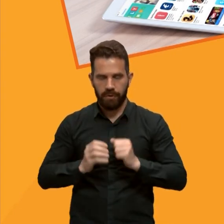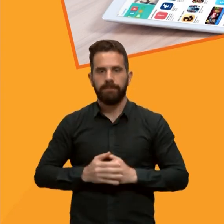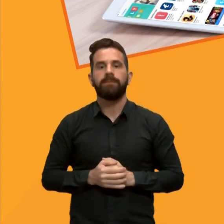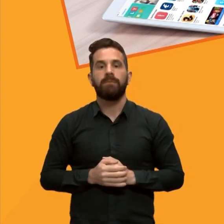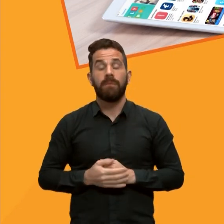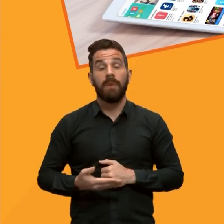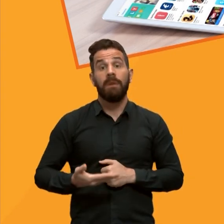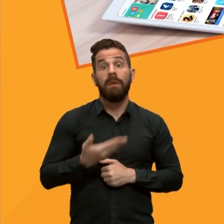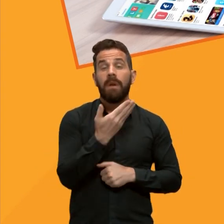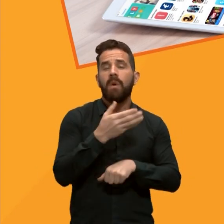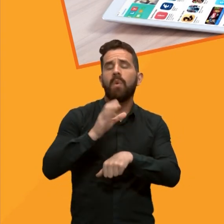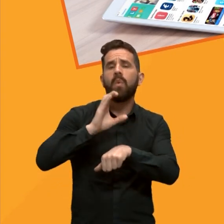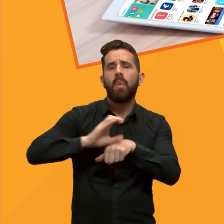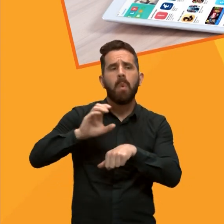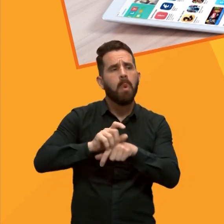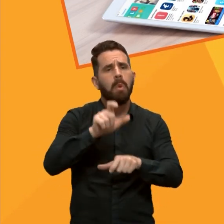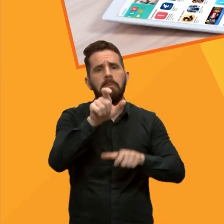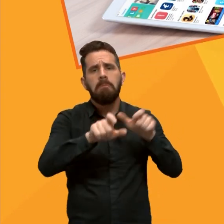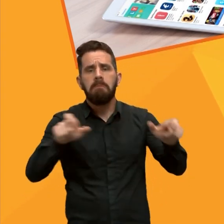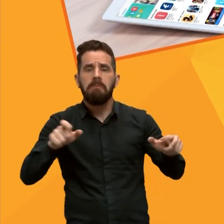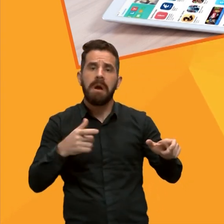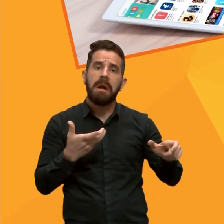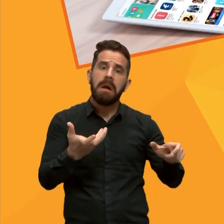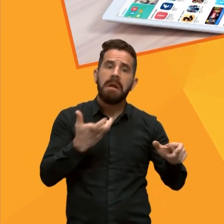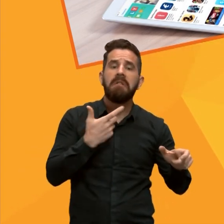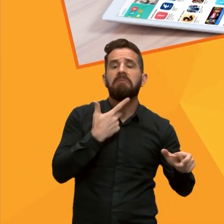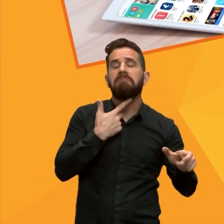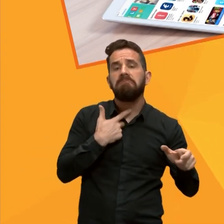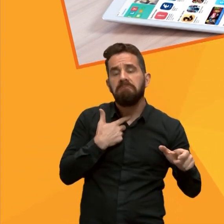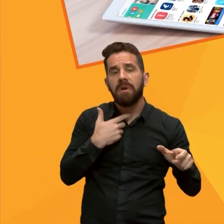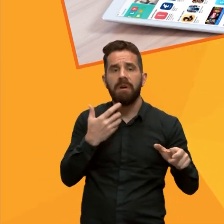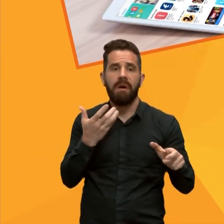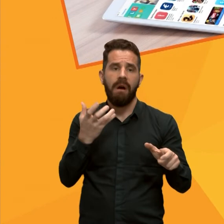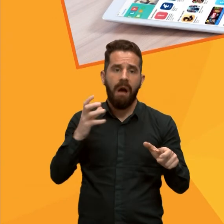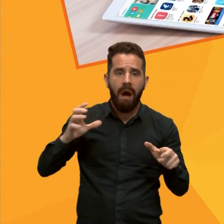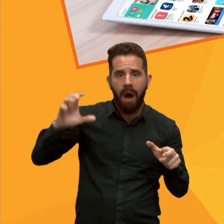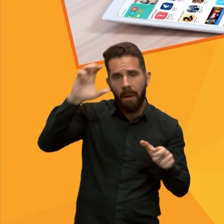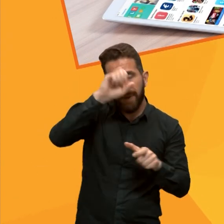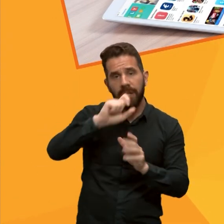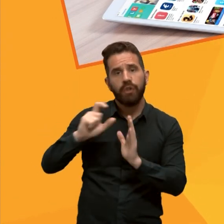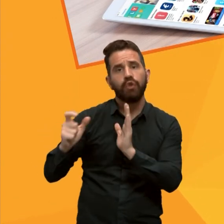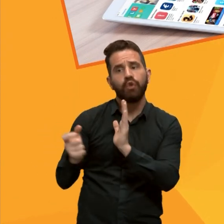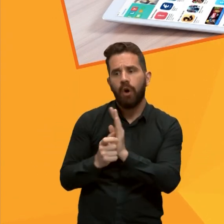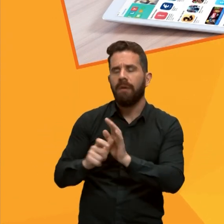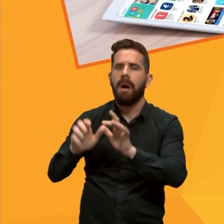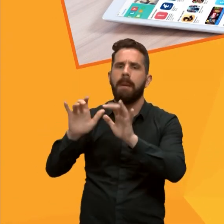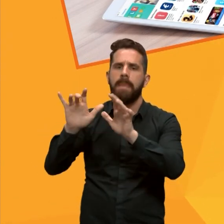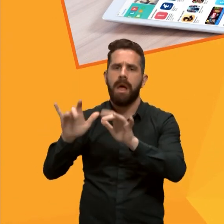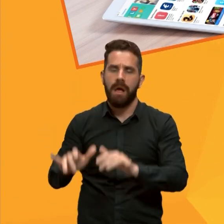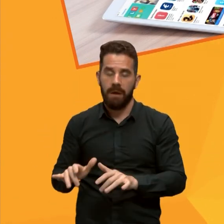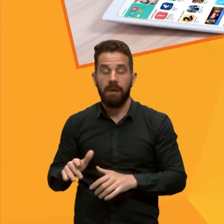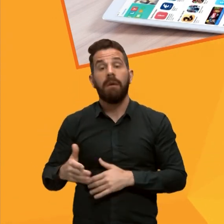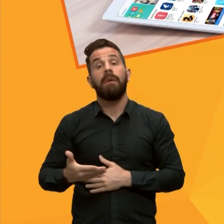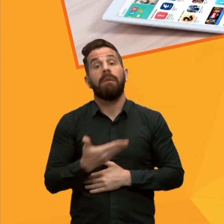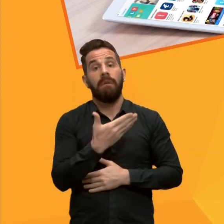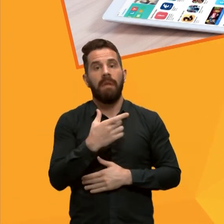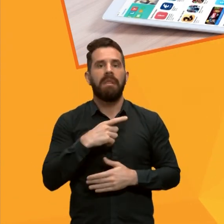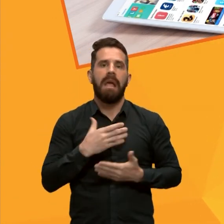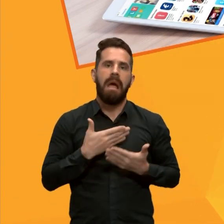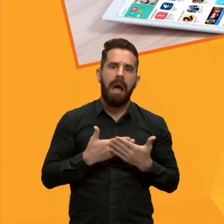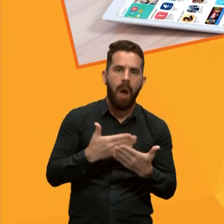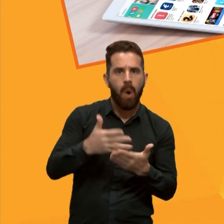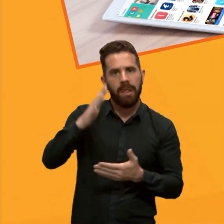pessoas que queiram aprender desenvolvimento de software e, para isso, oferece aulas teóricas